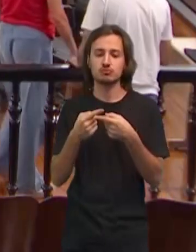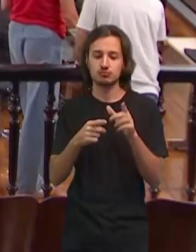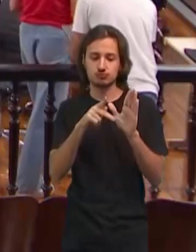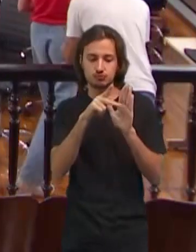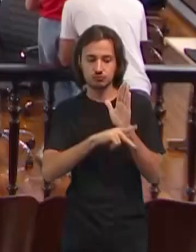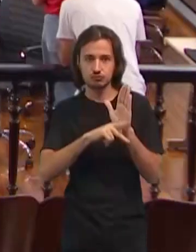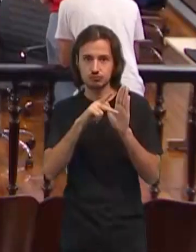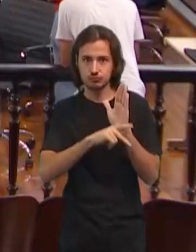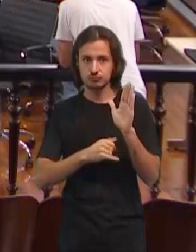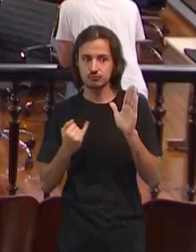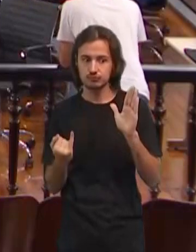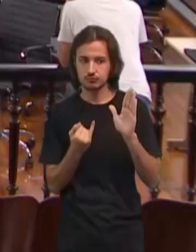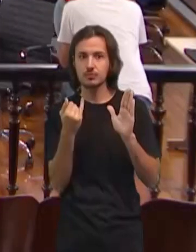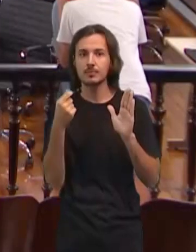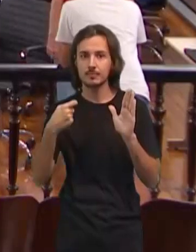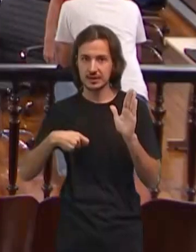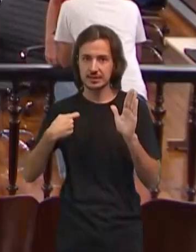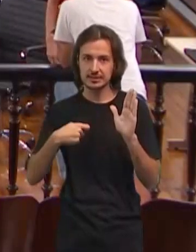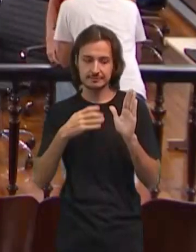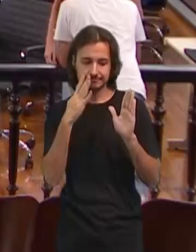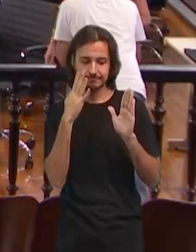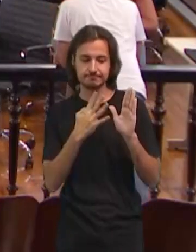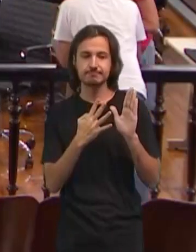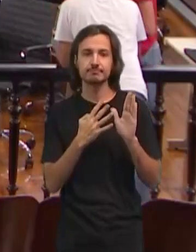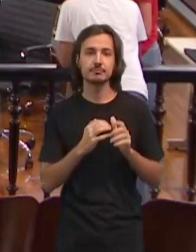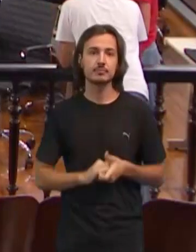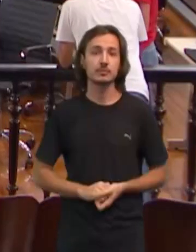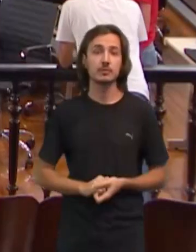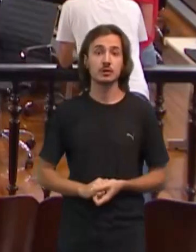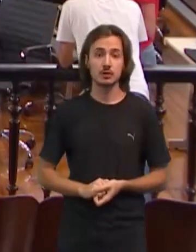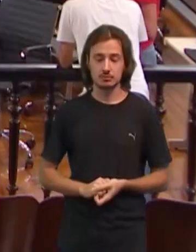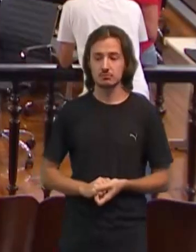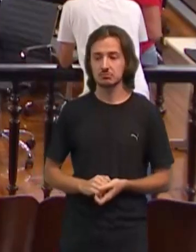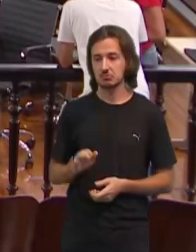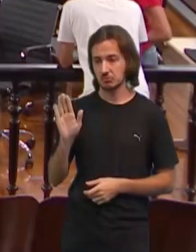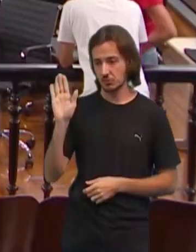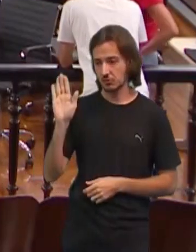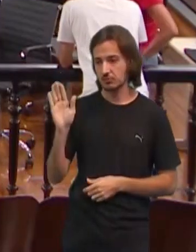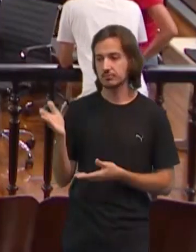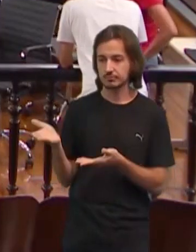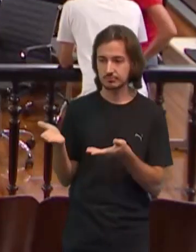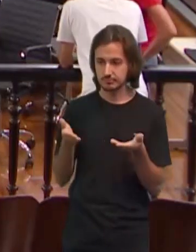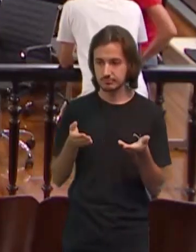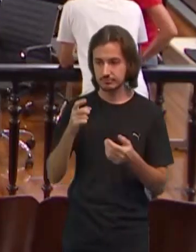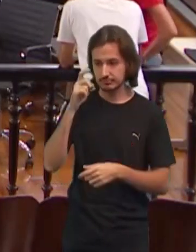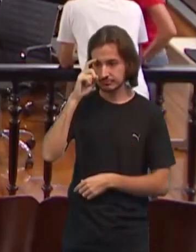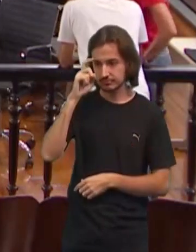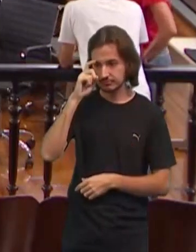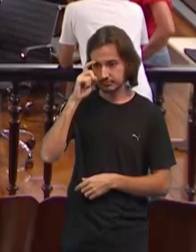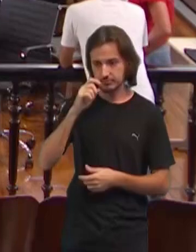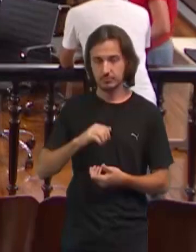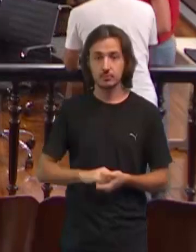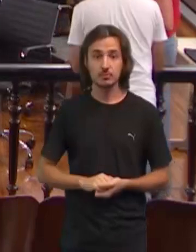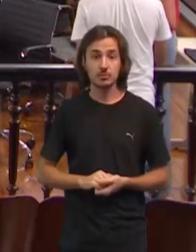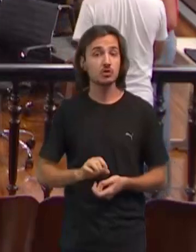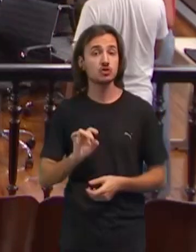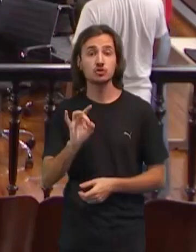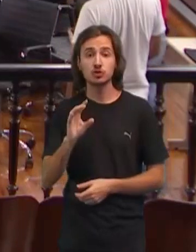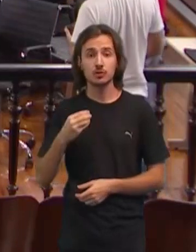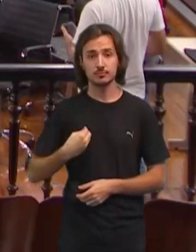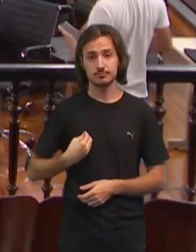hoje. Pela ordem, presidente. Pela ordem, vereador Dr. Jaci Schaefer. Só confirmando a